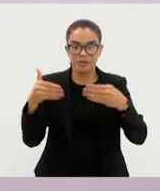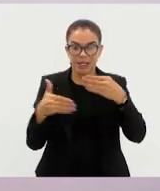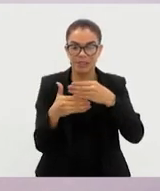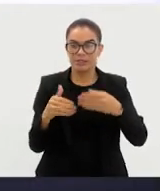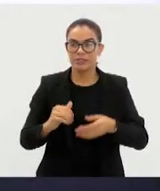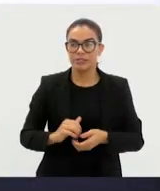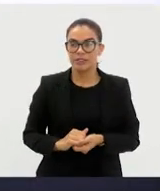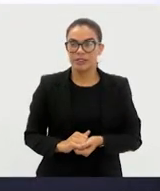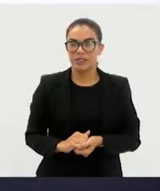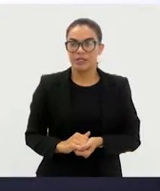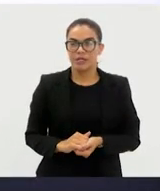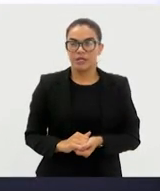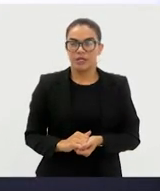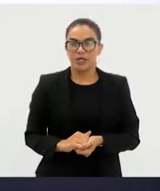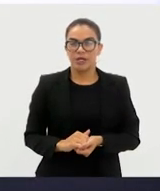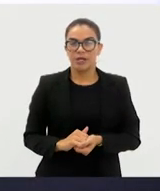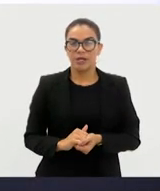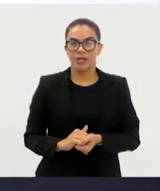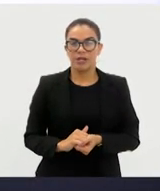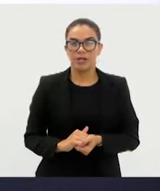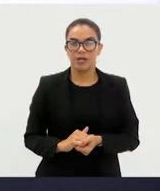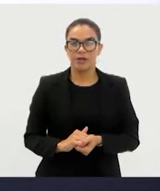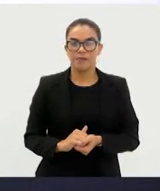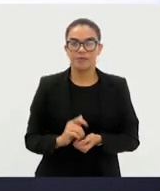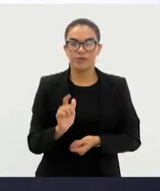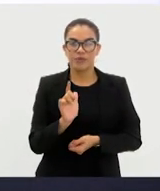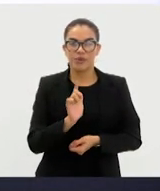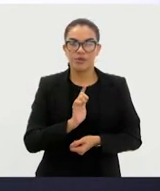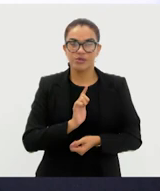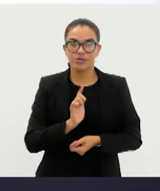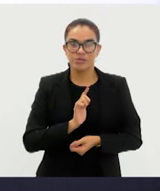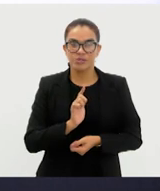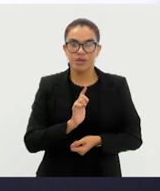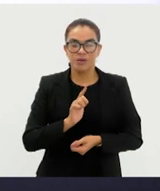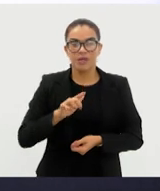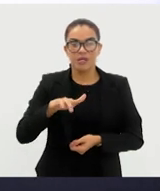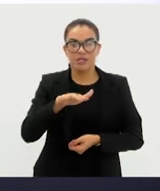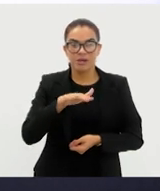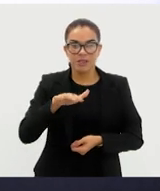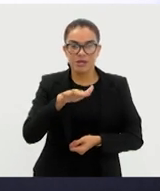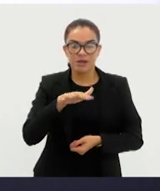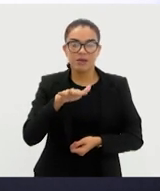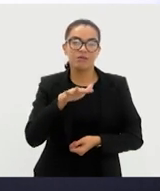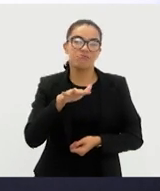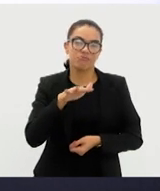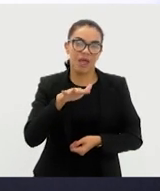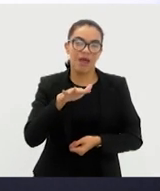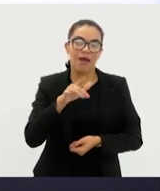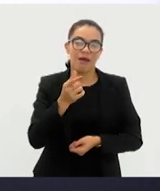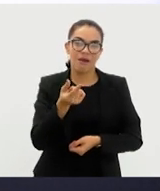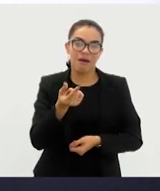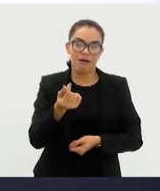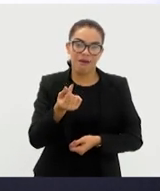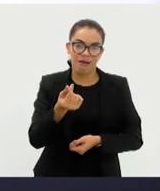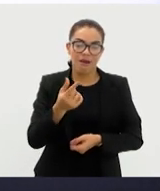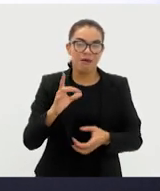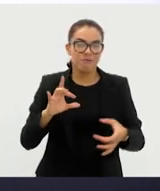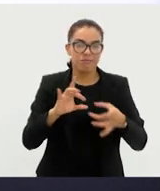Passando para o próximo slide, nós temos exatamente a questão das variáveis que influenciam as nossas receitas atreladas a